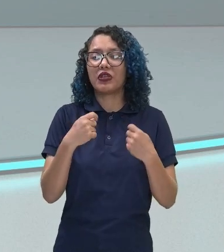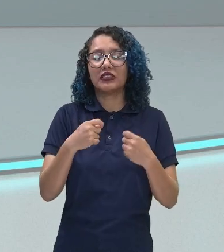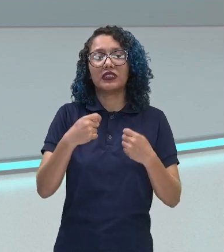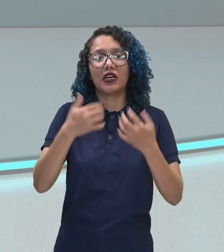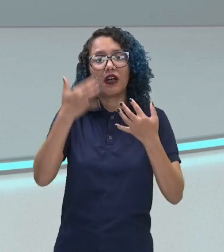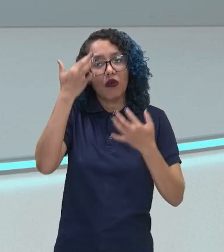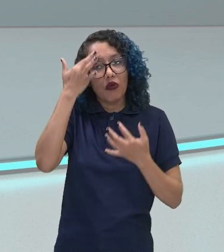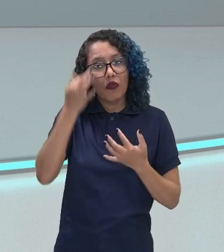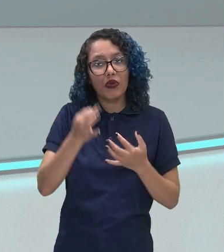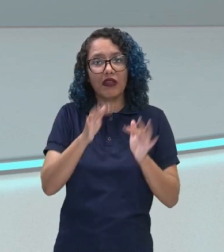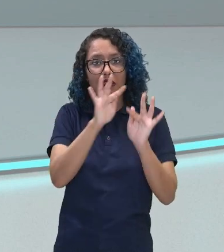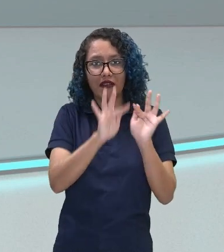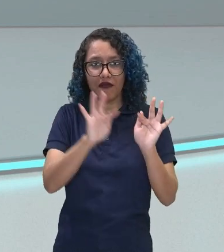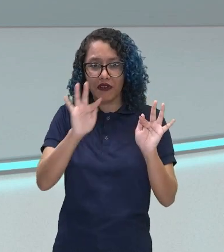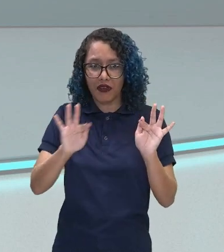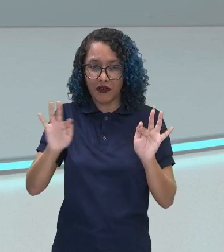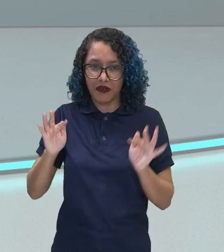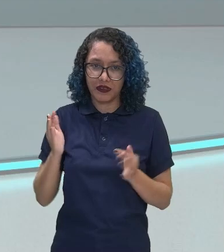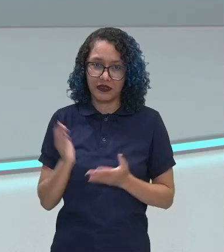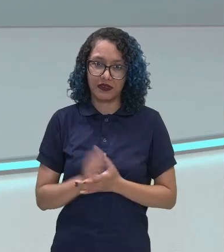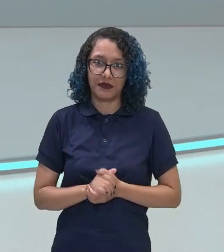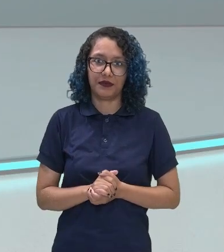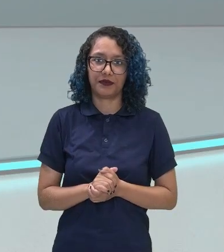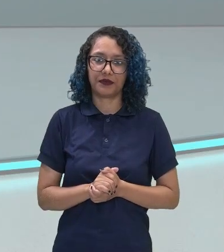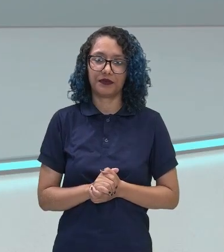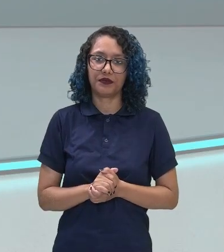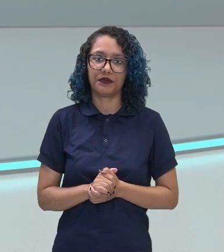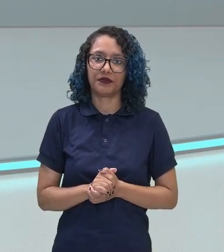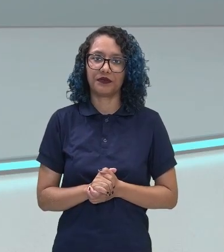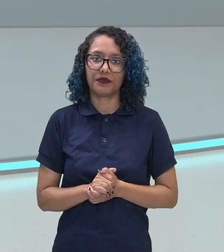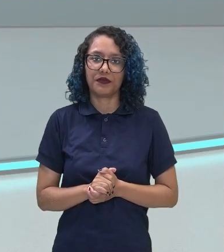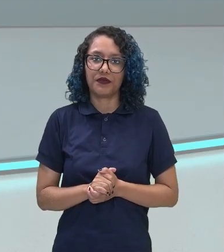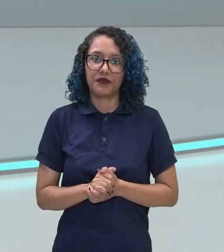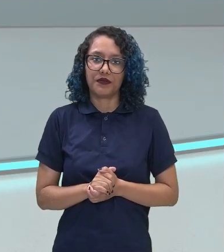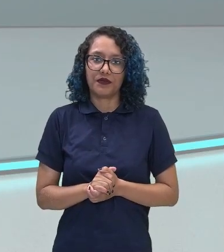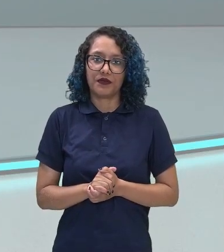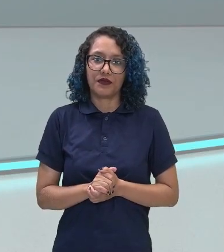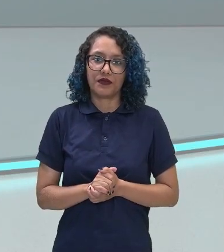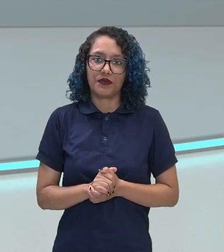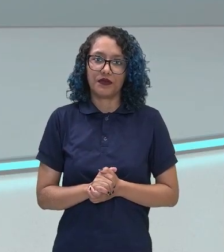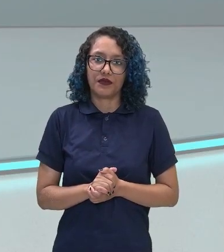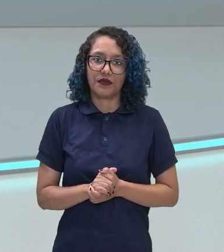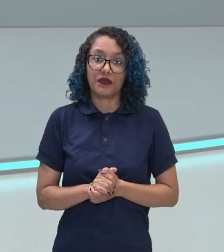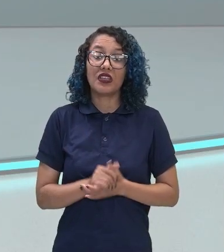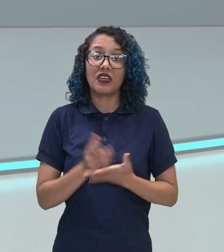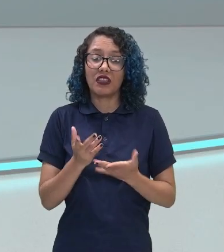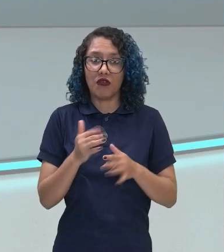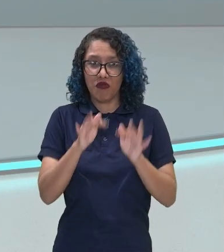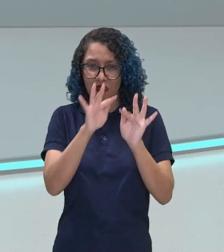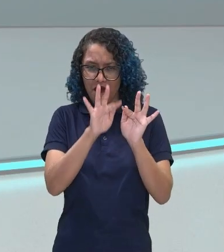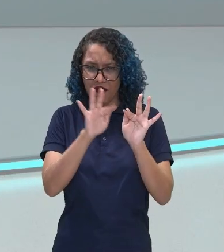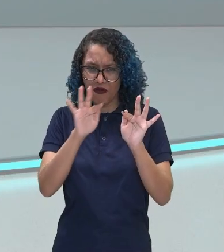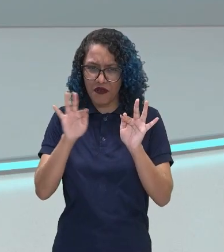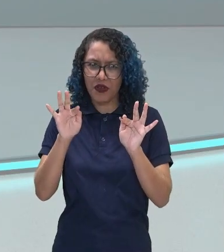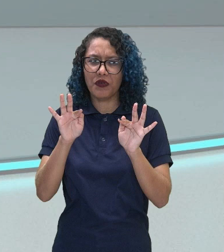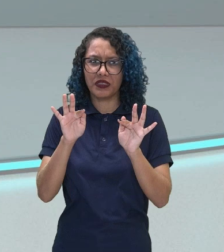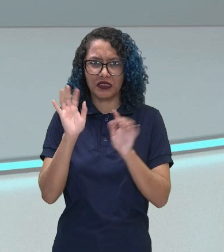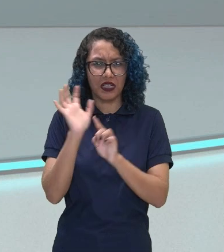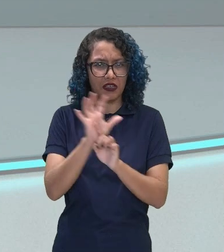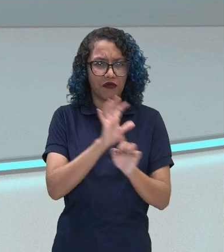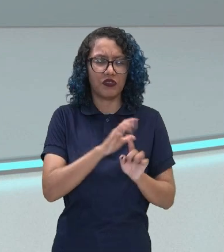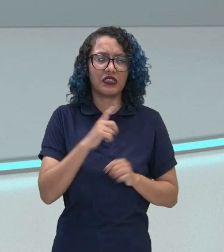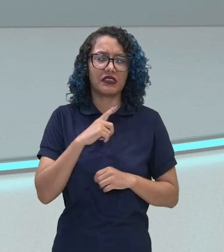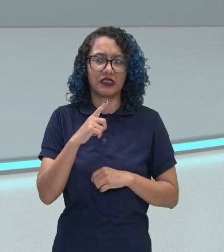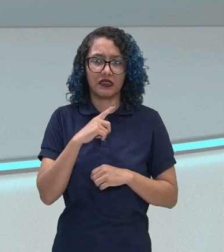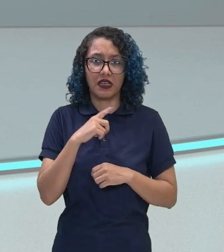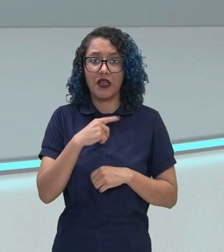a frequência? Olha só. Aqui, a gente começa percebendo que a frequência ela tem uma influência.